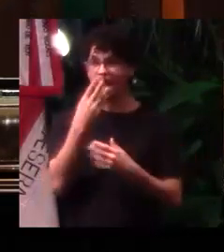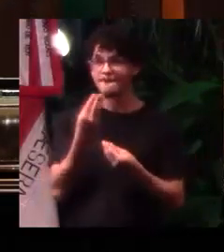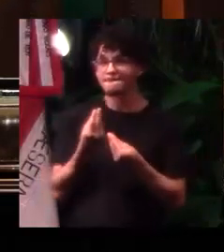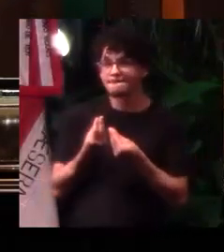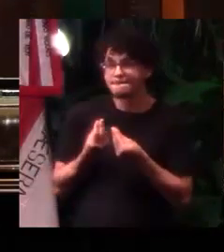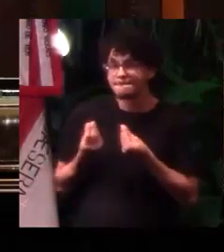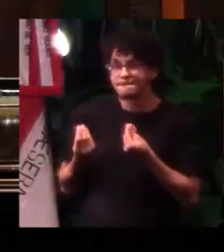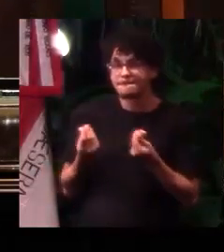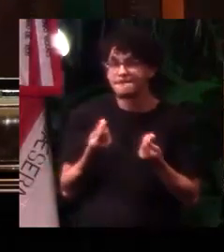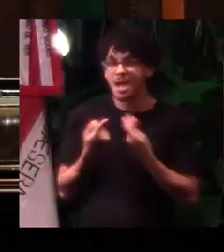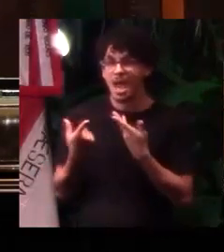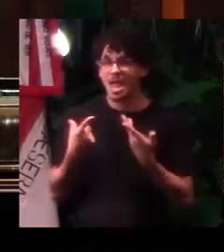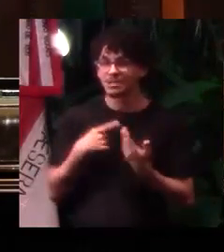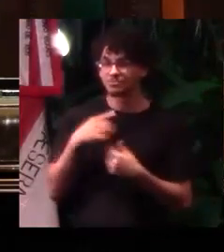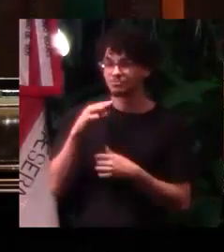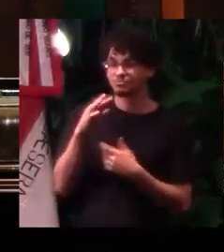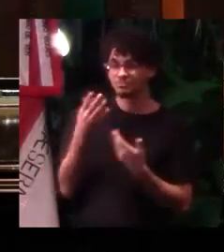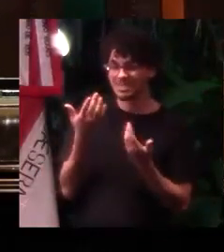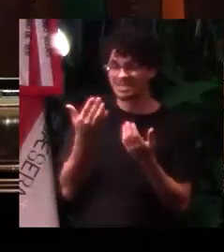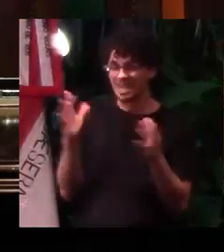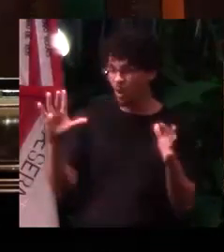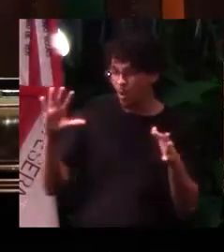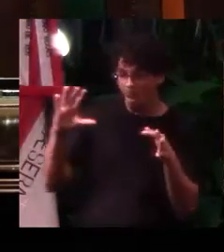que suprassume ou que